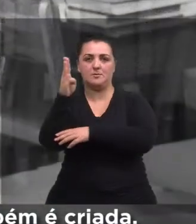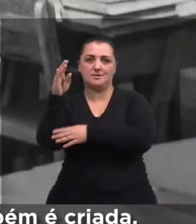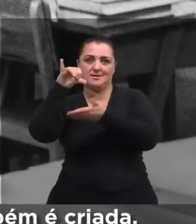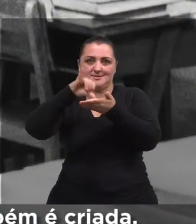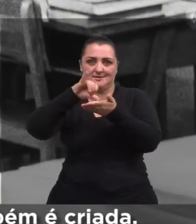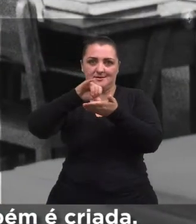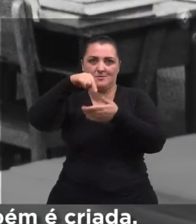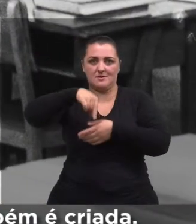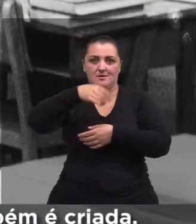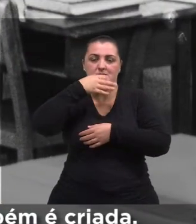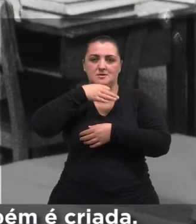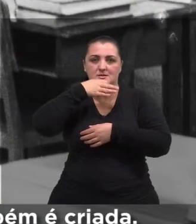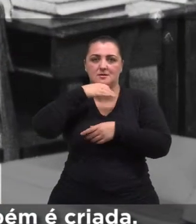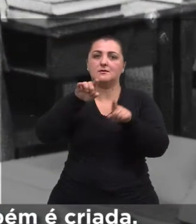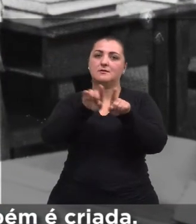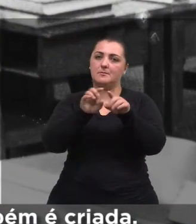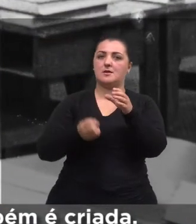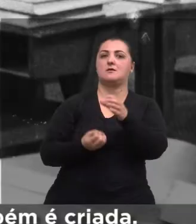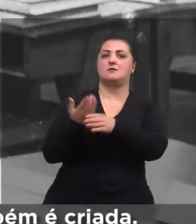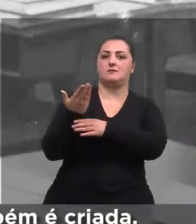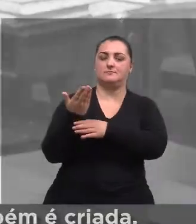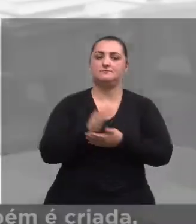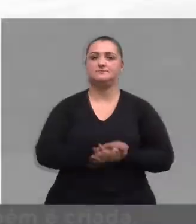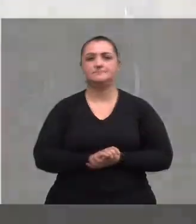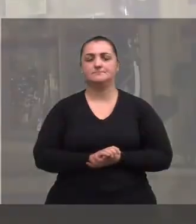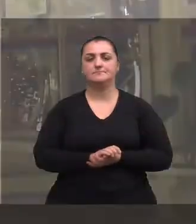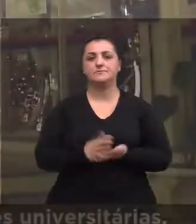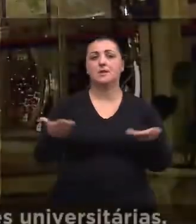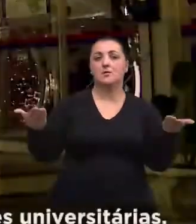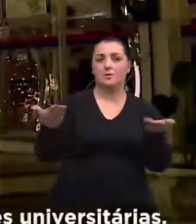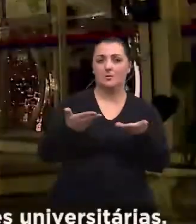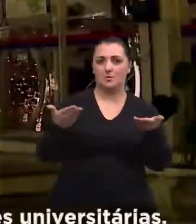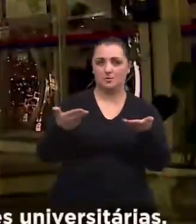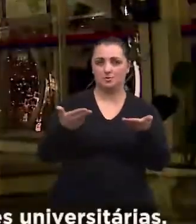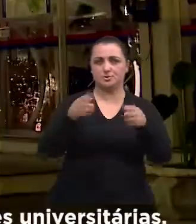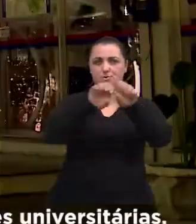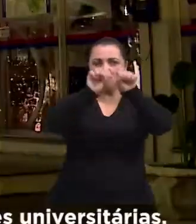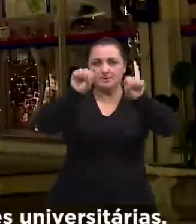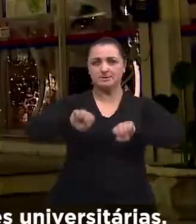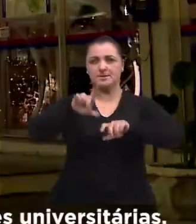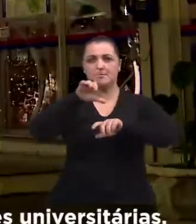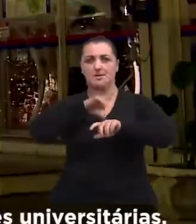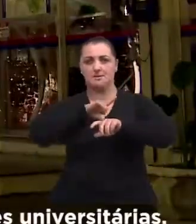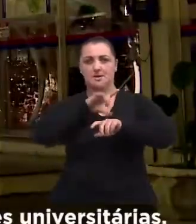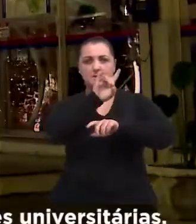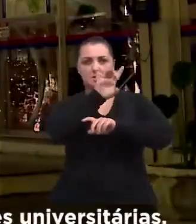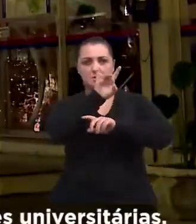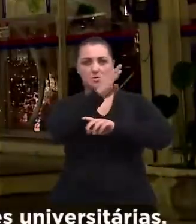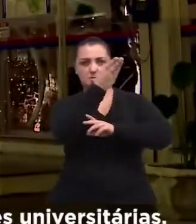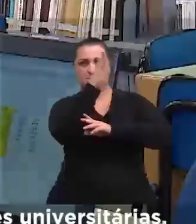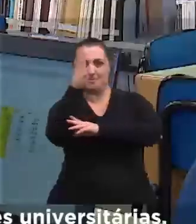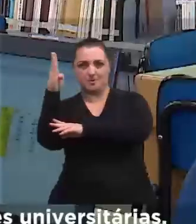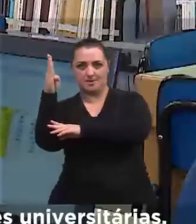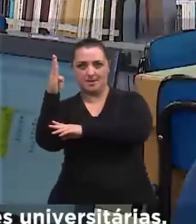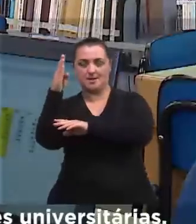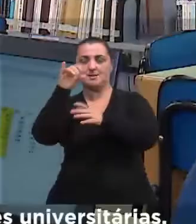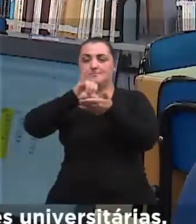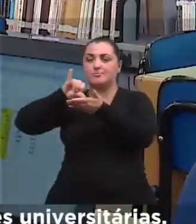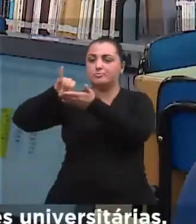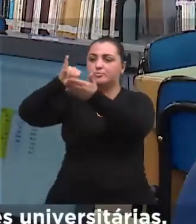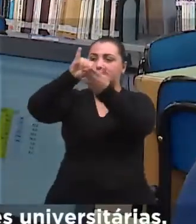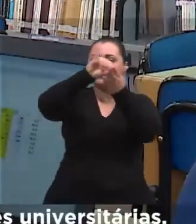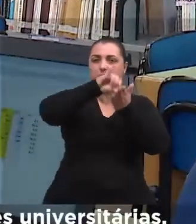Biblioteca Central, em Caxias do Sul, também é criada. Hoje, o sistema é composto por 12